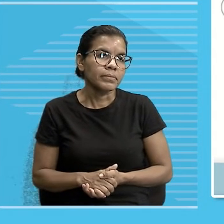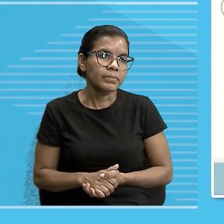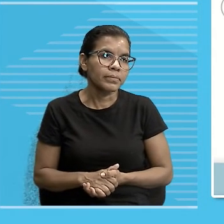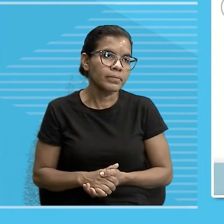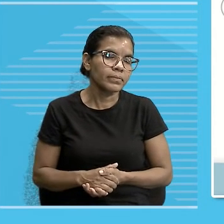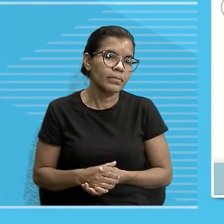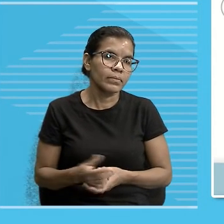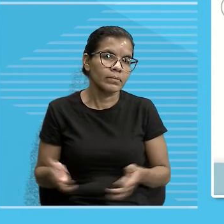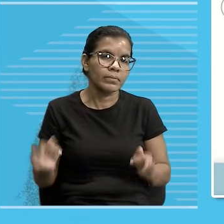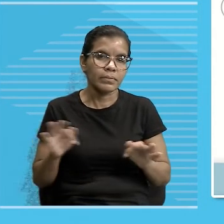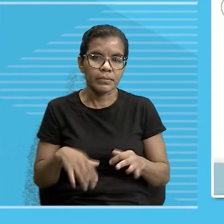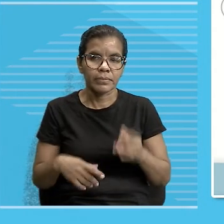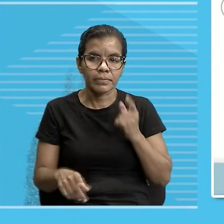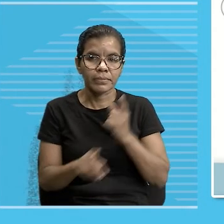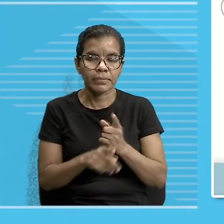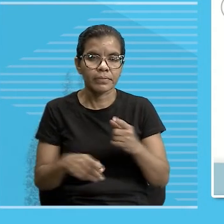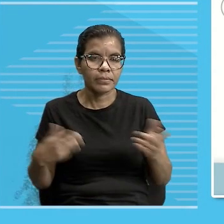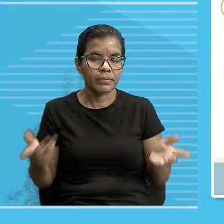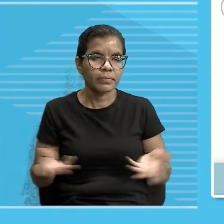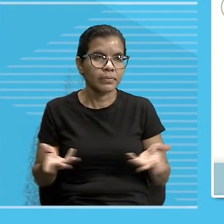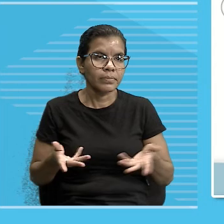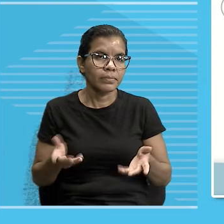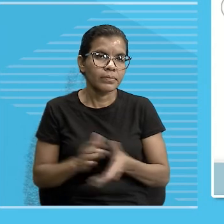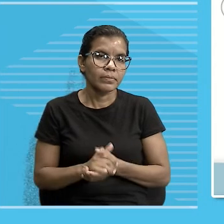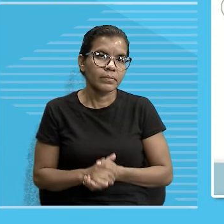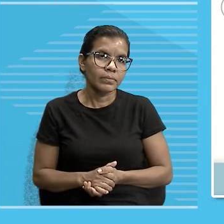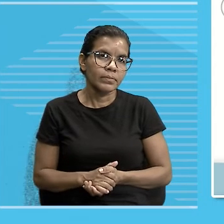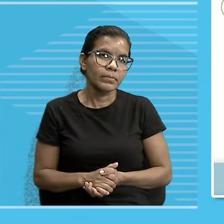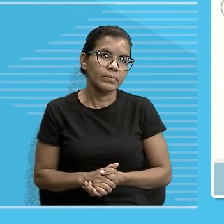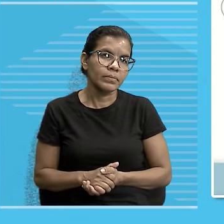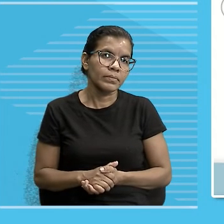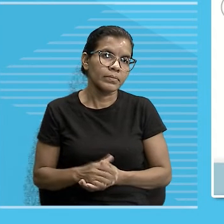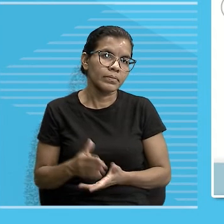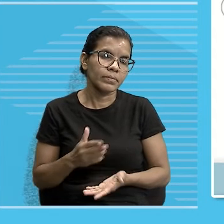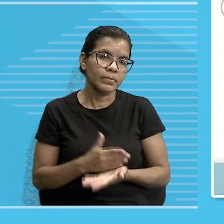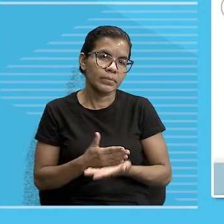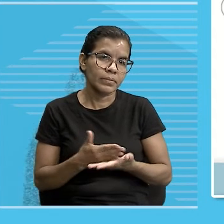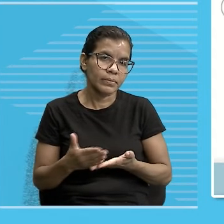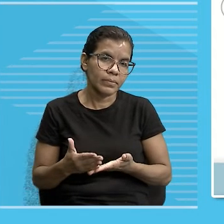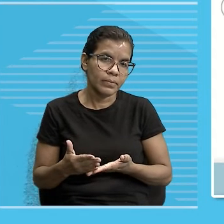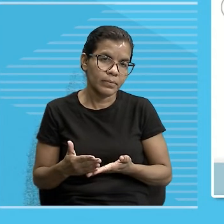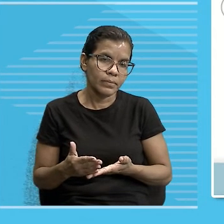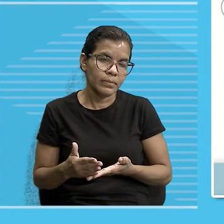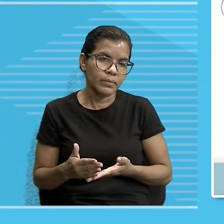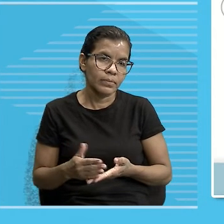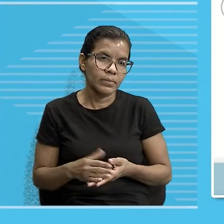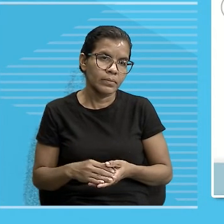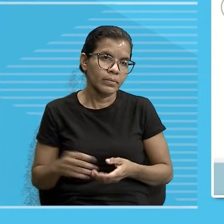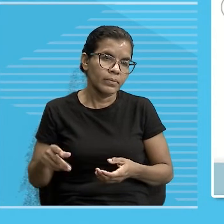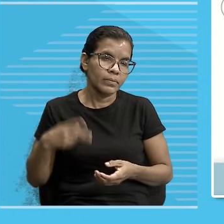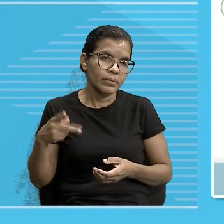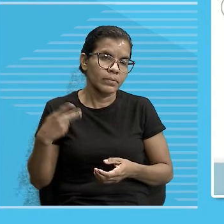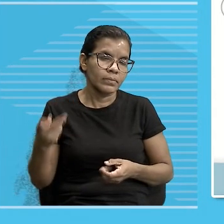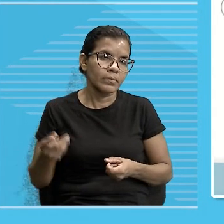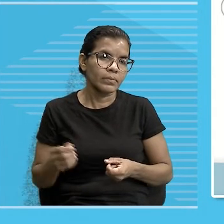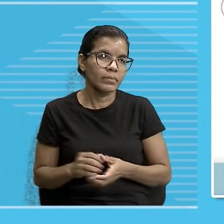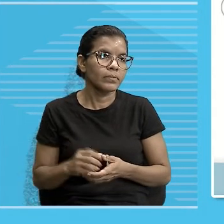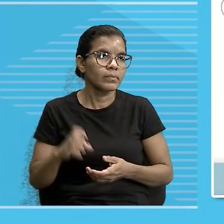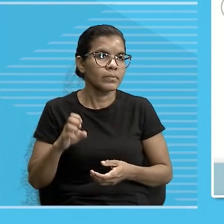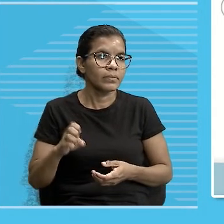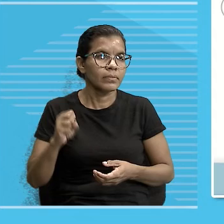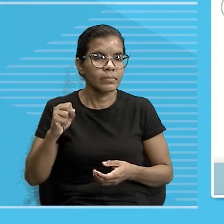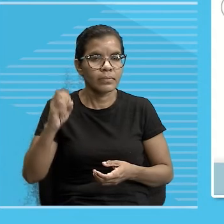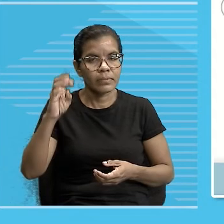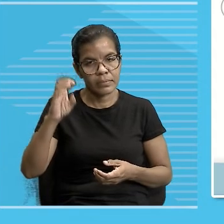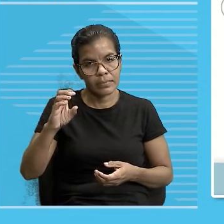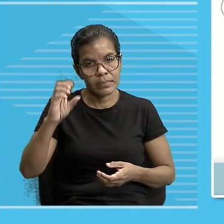Para a gente finalizar o nosso encontro de hoje, como eu falei para vocês, eu vou só comentar um pouquinho sobre a escala